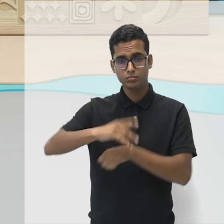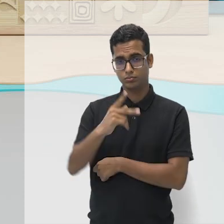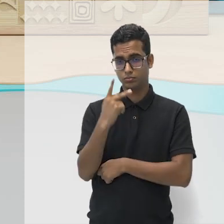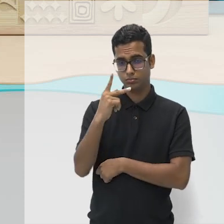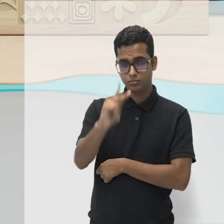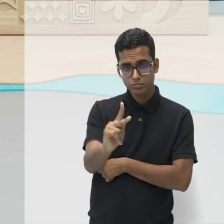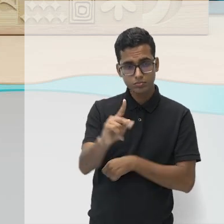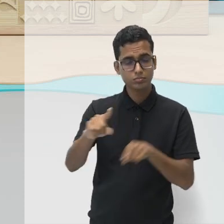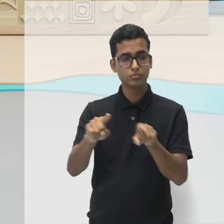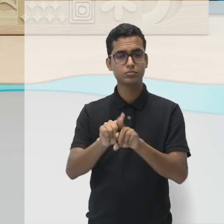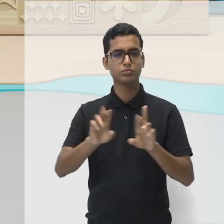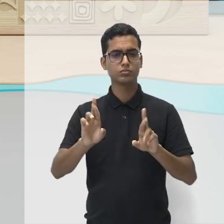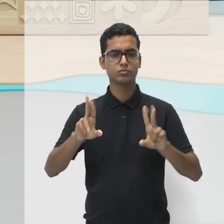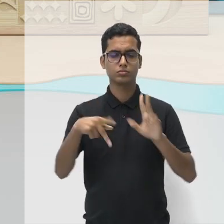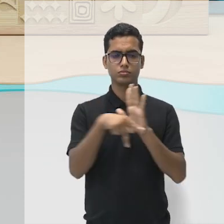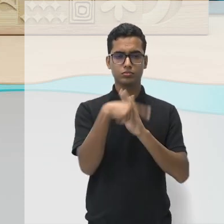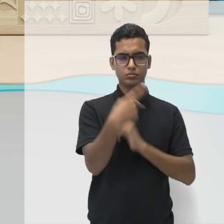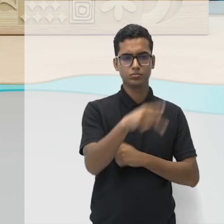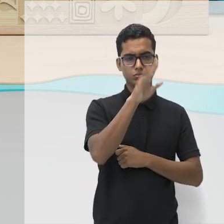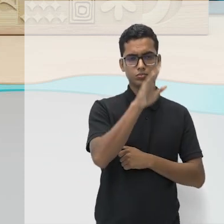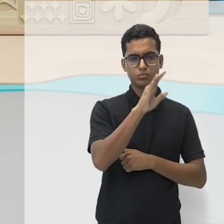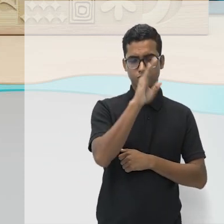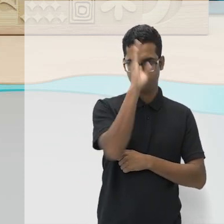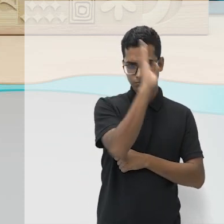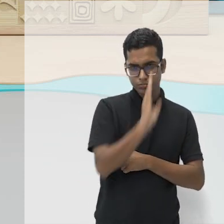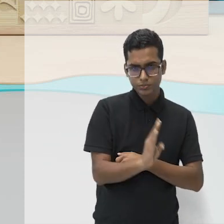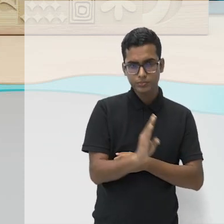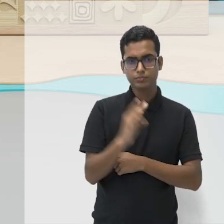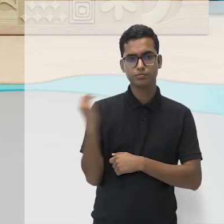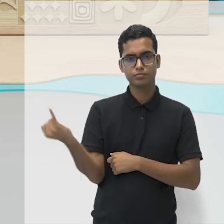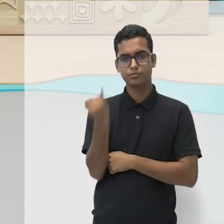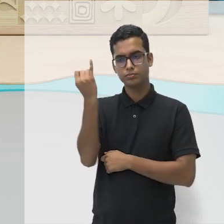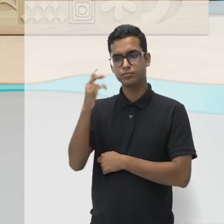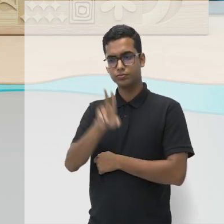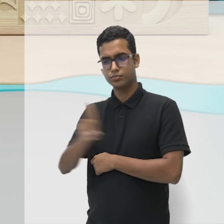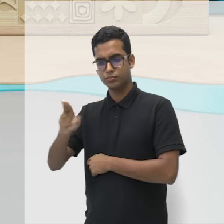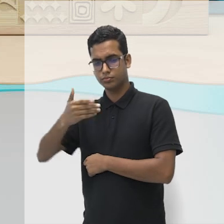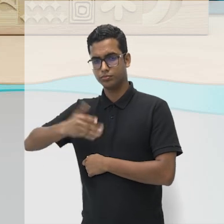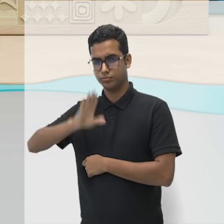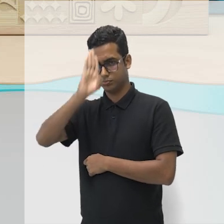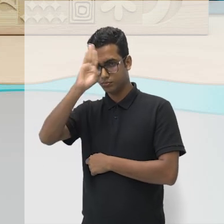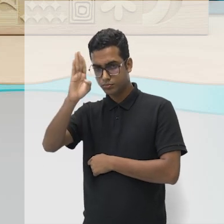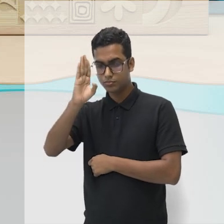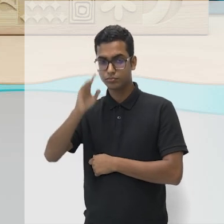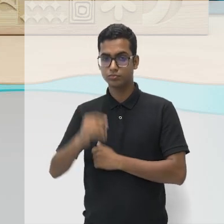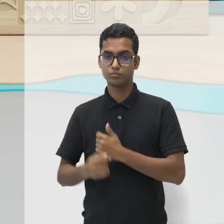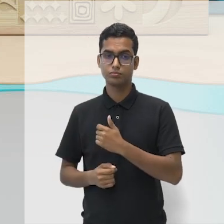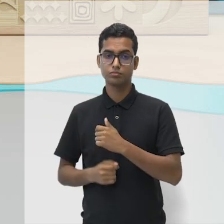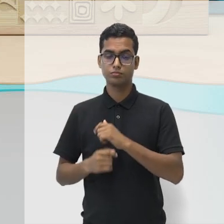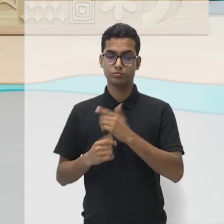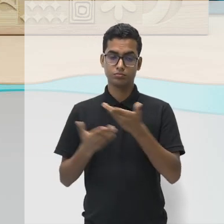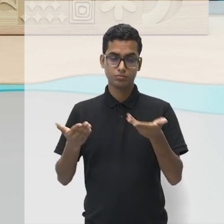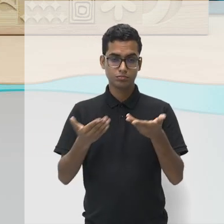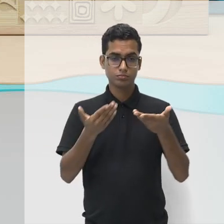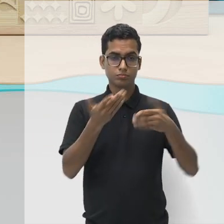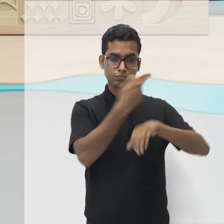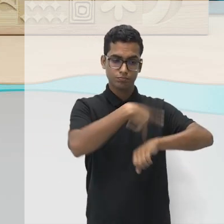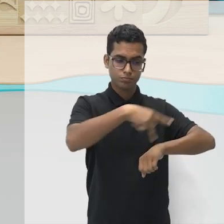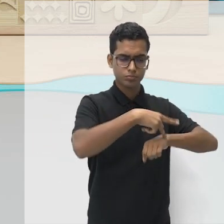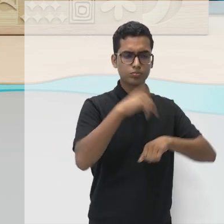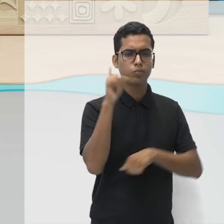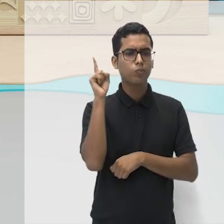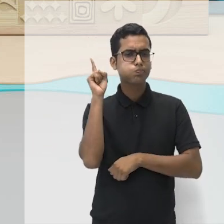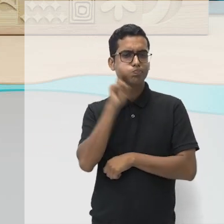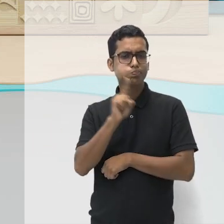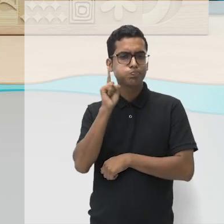diferentemente aqui do Brasil, que a gente fala, o importante é o nosso nome mesmo e não sobrenome. Nos Estados Unidos, por exemplo,